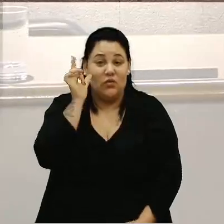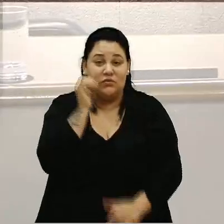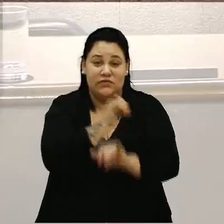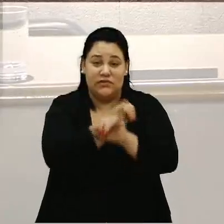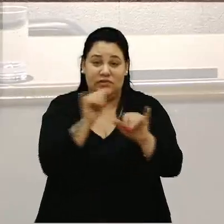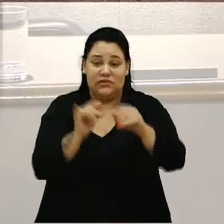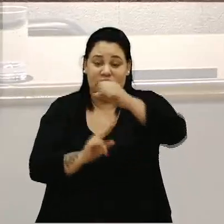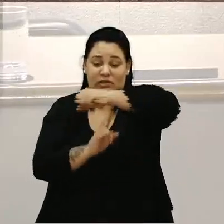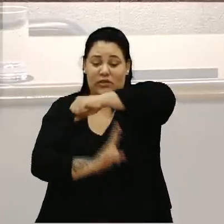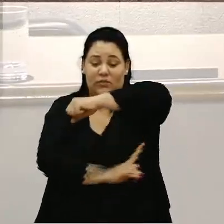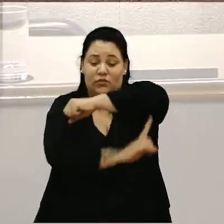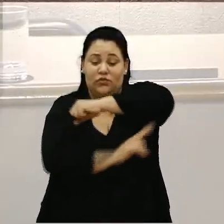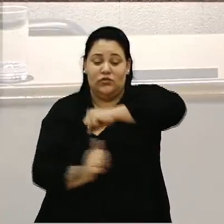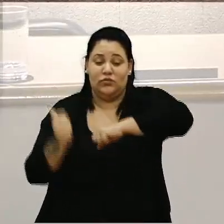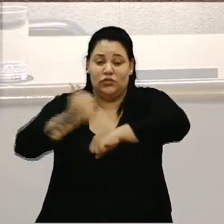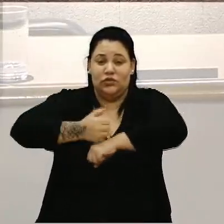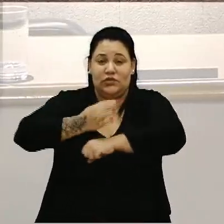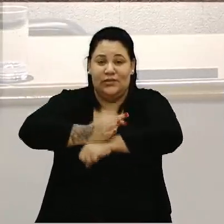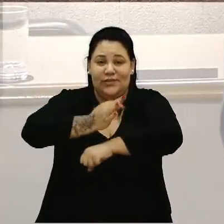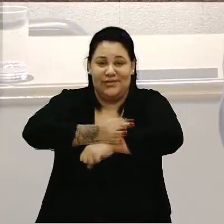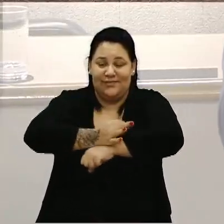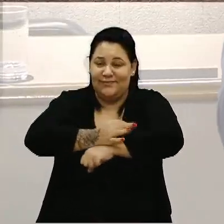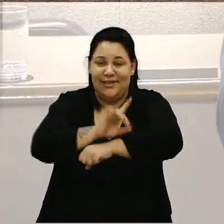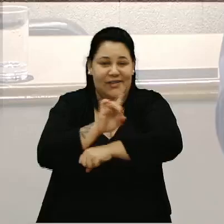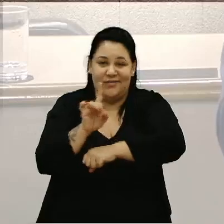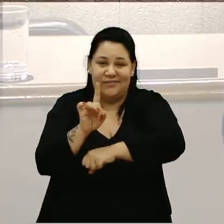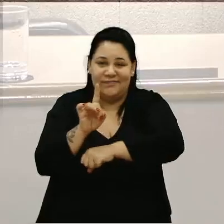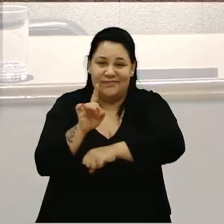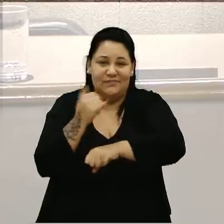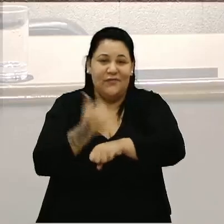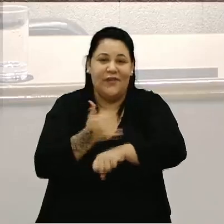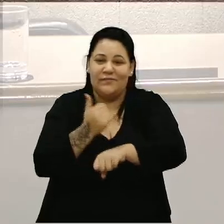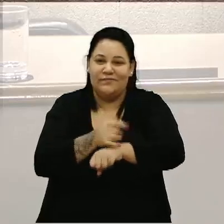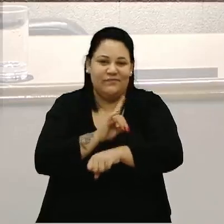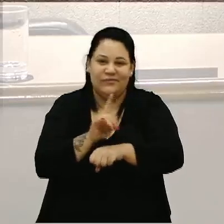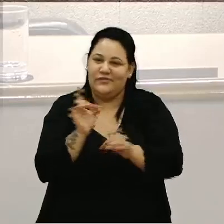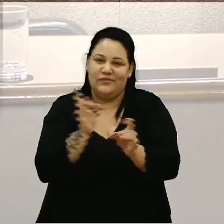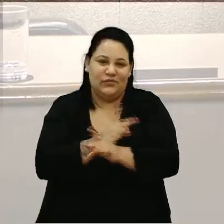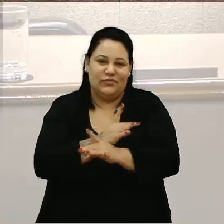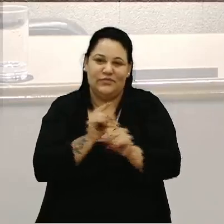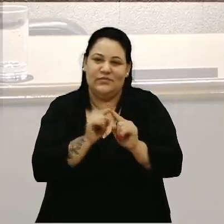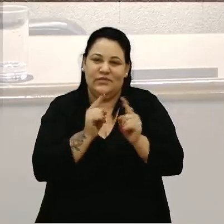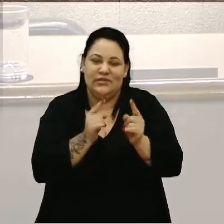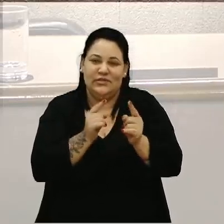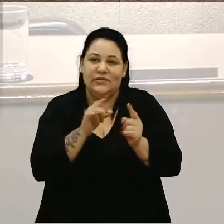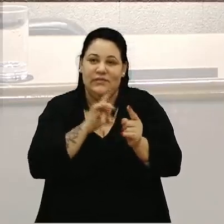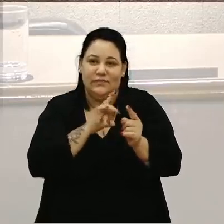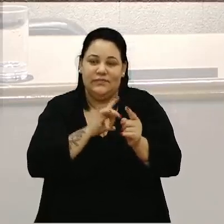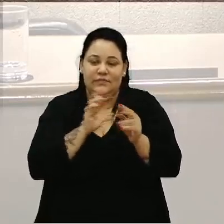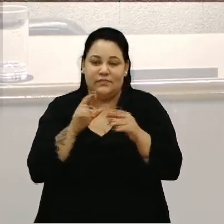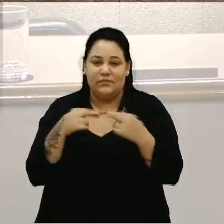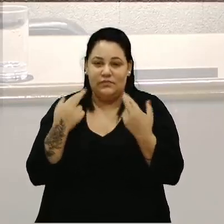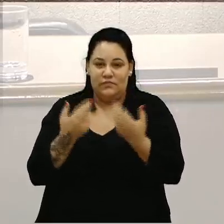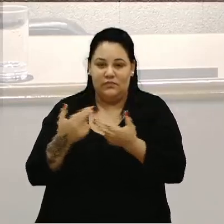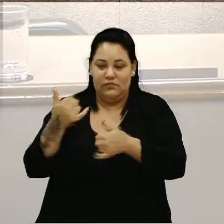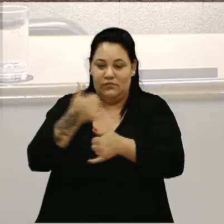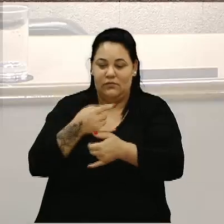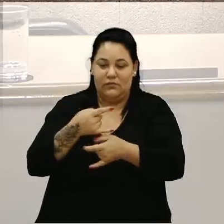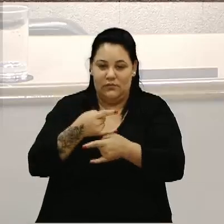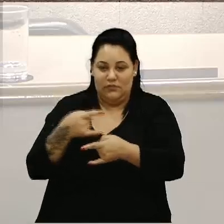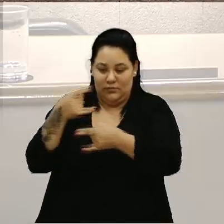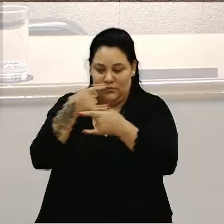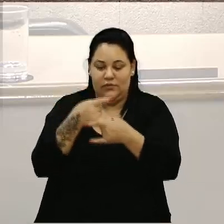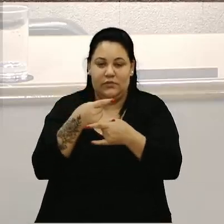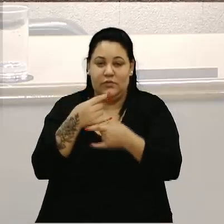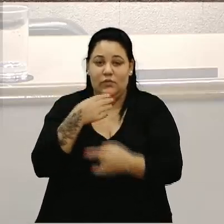ponte provisória metálica não iria sair, mas que eles teriam uma reunião virtual com o